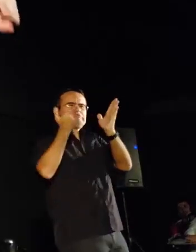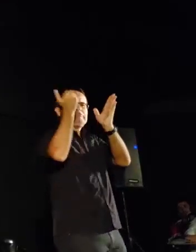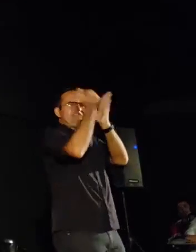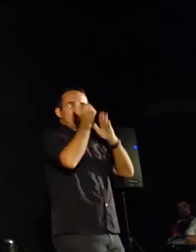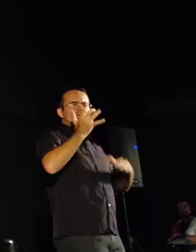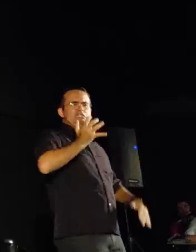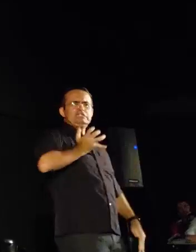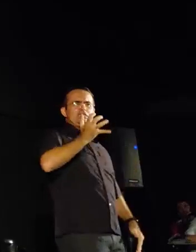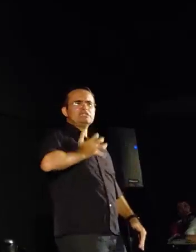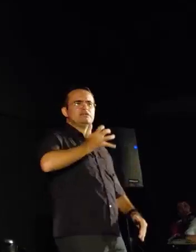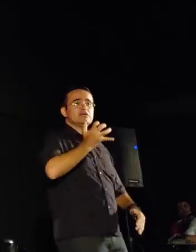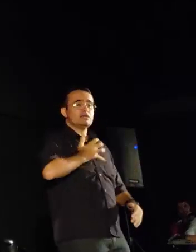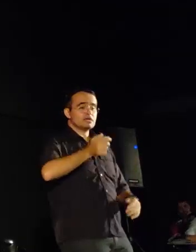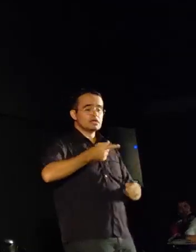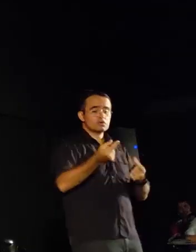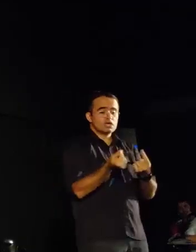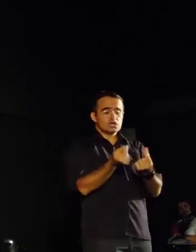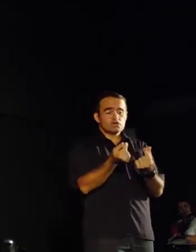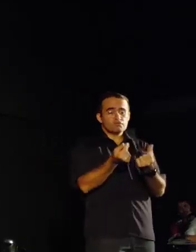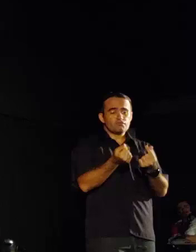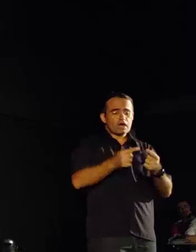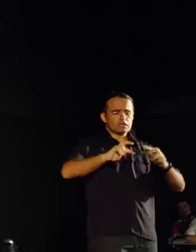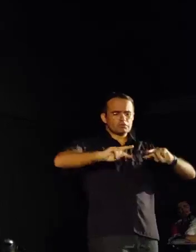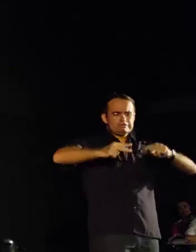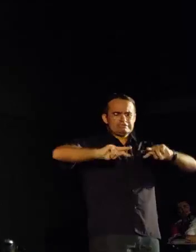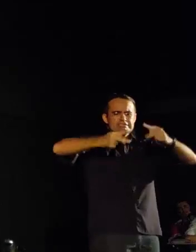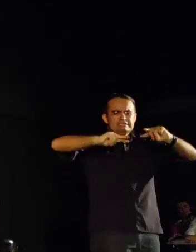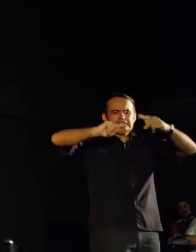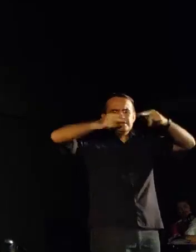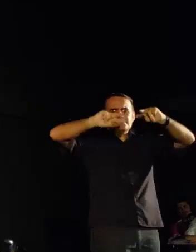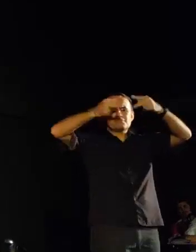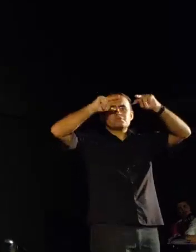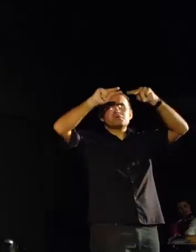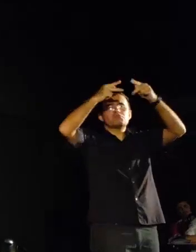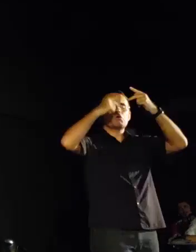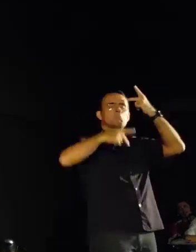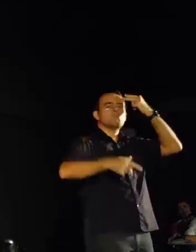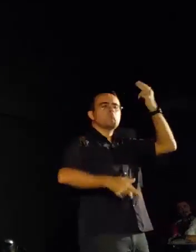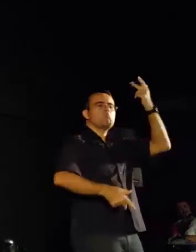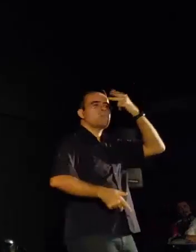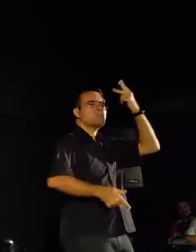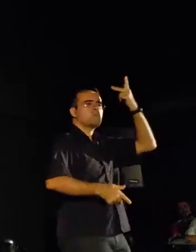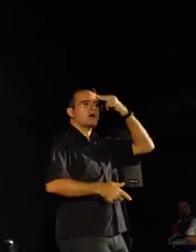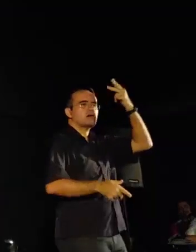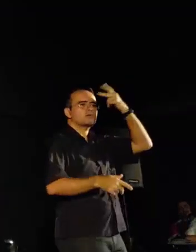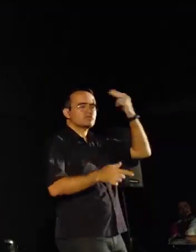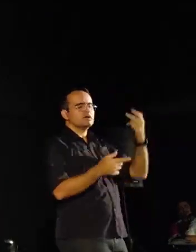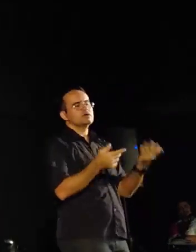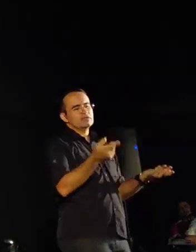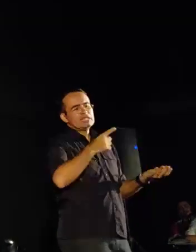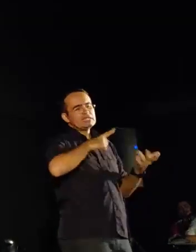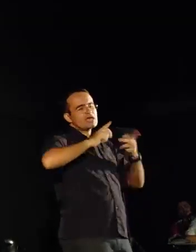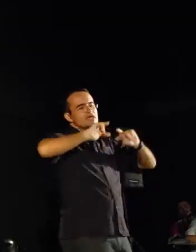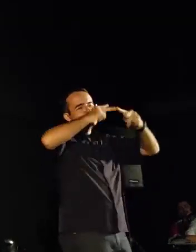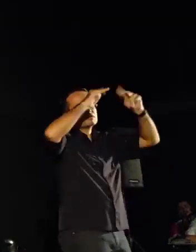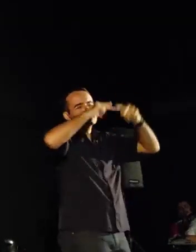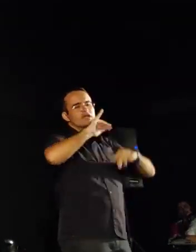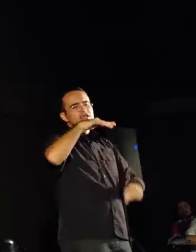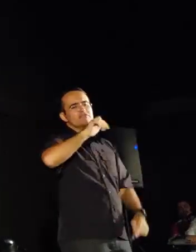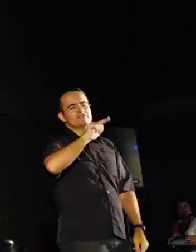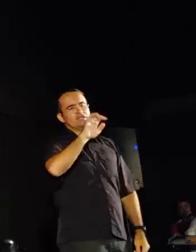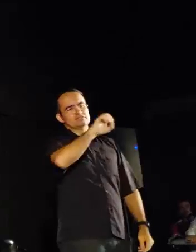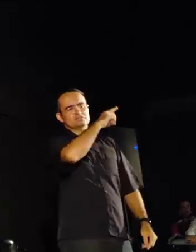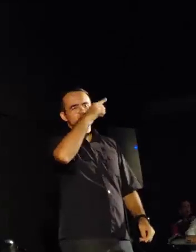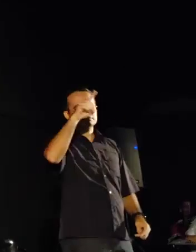que puxa tudo para cima. Puxa tudo para cima. Criando uma pressão inflacionária. A desigualdade produz uma pressão